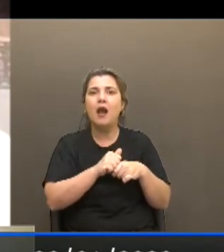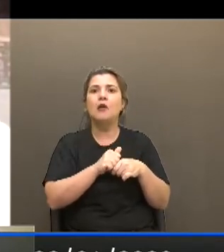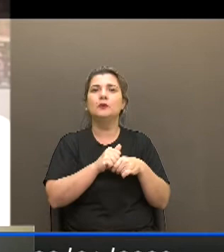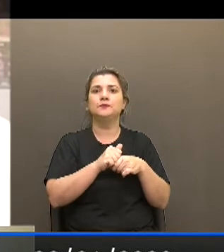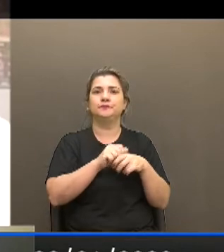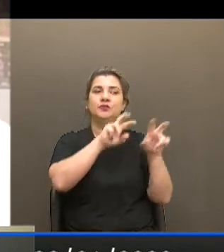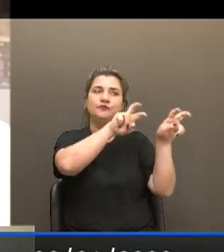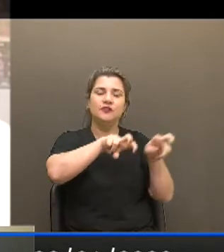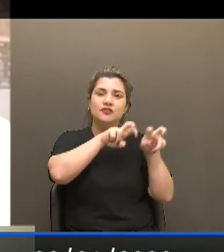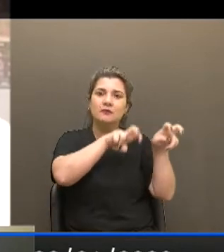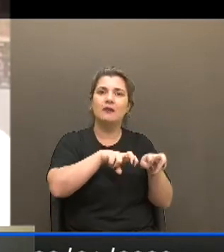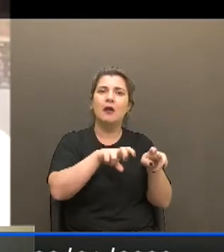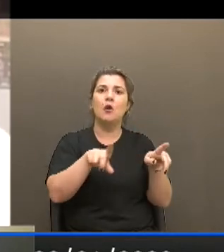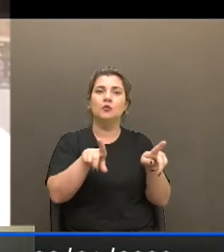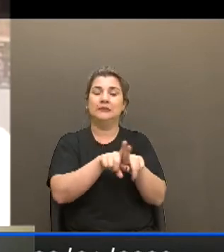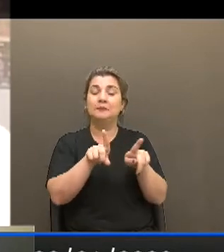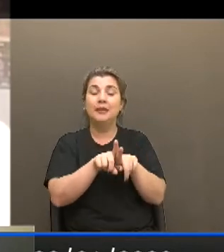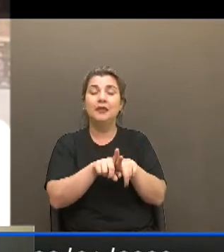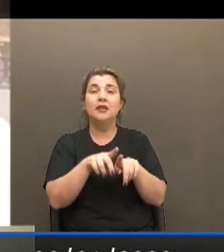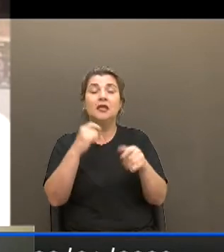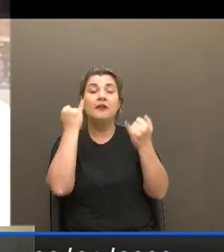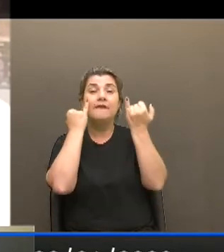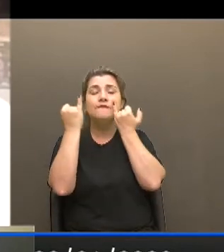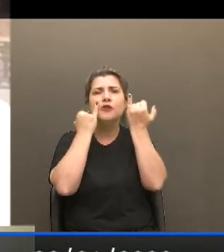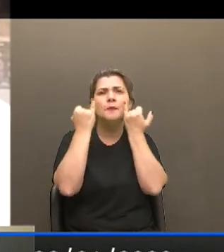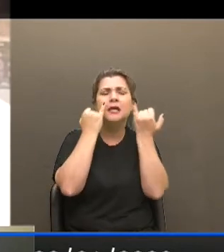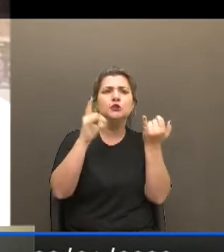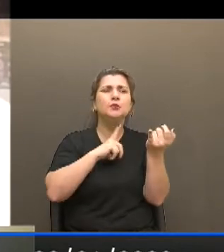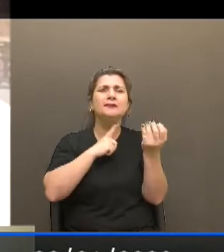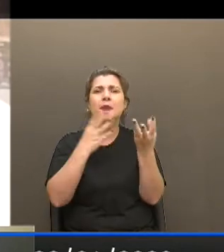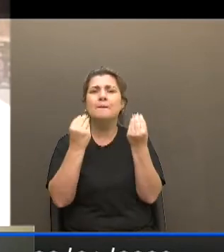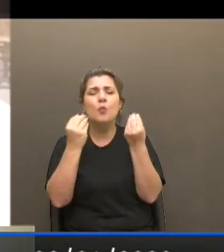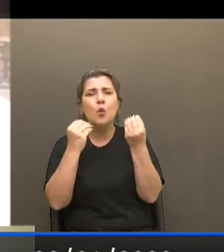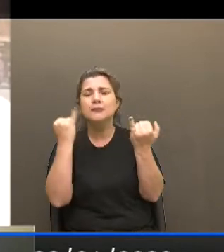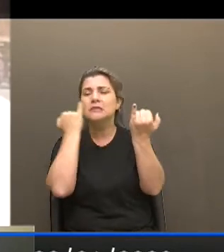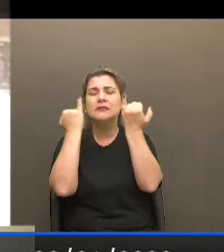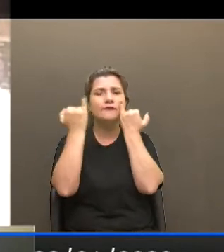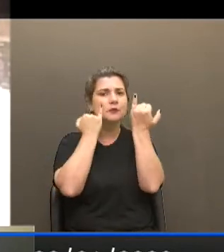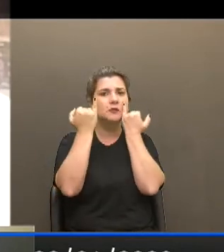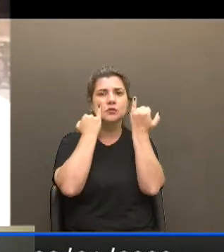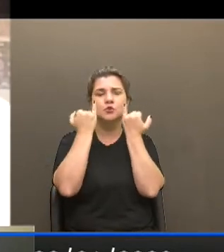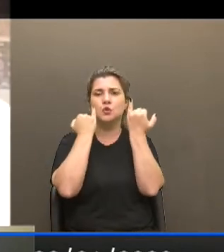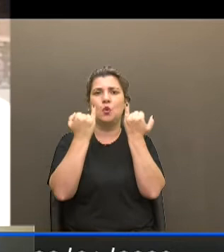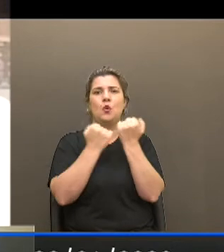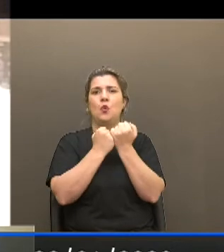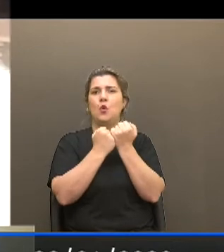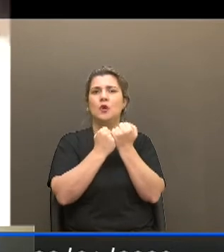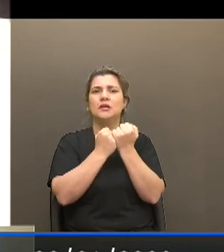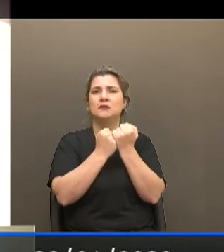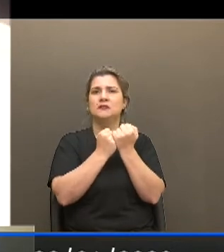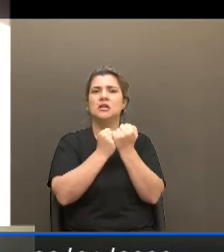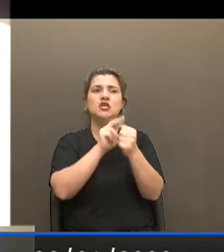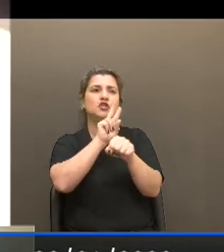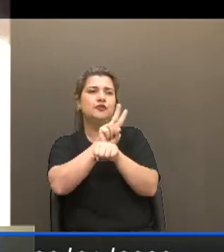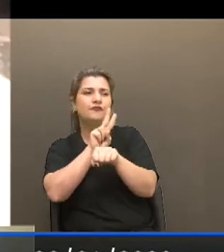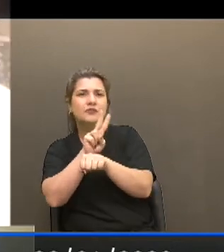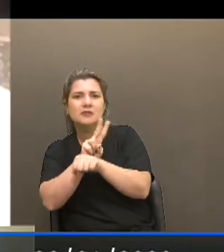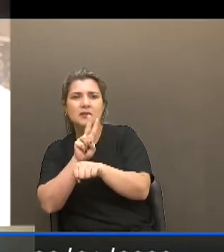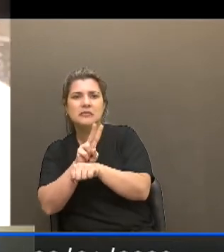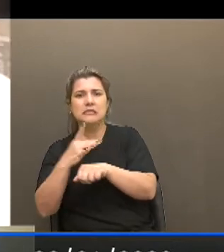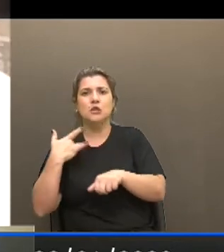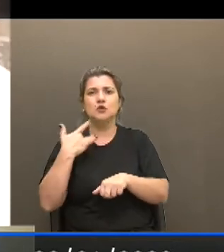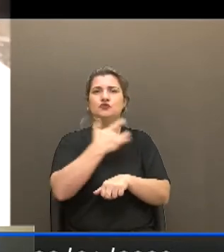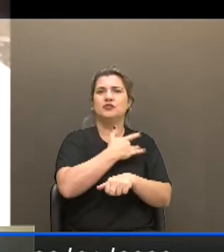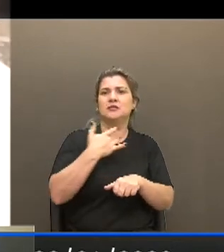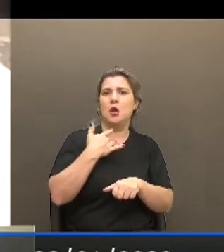muita informação. Nós precisamos padronizar em todos os órgãos de saúde, de fiscalização, os procedimentos, tanto